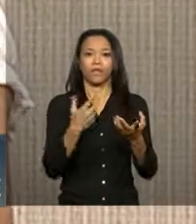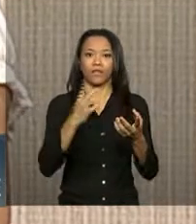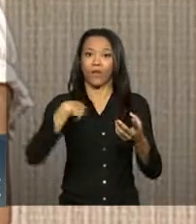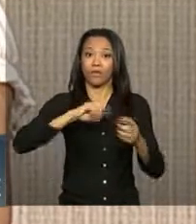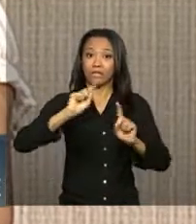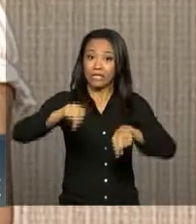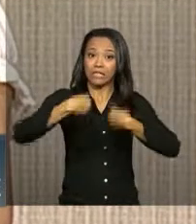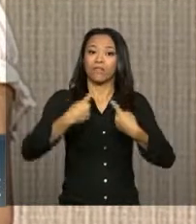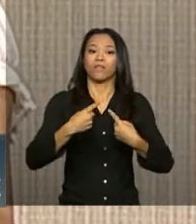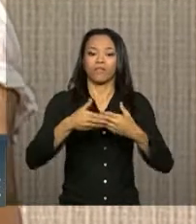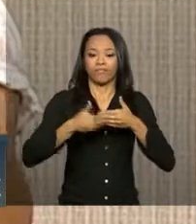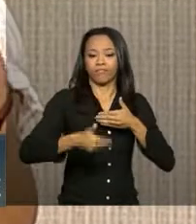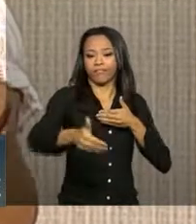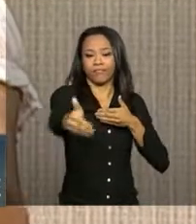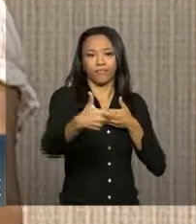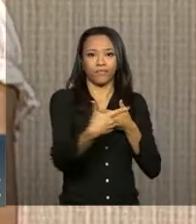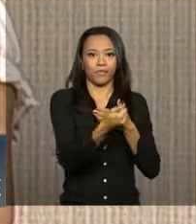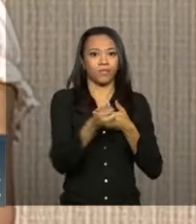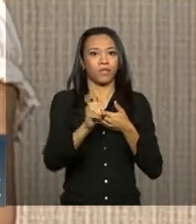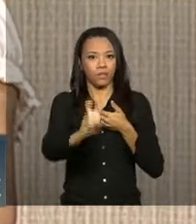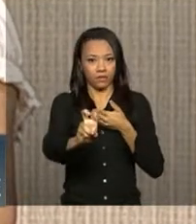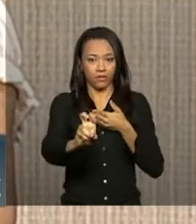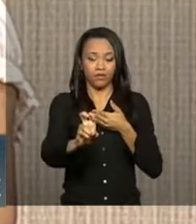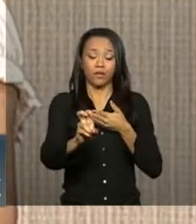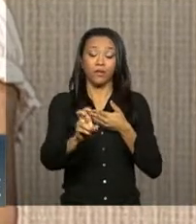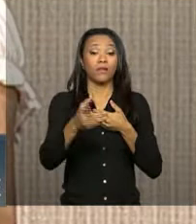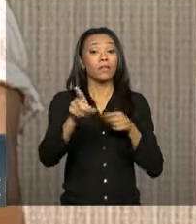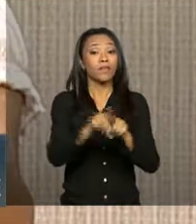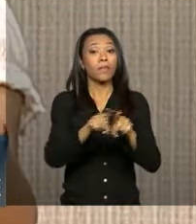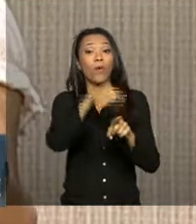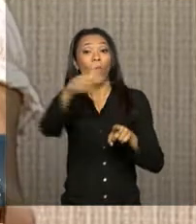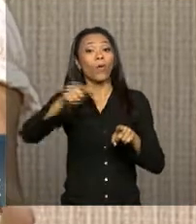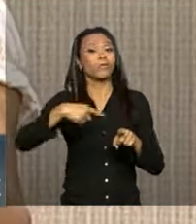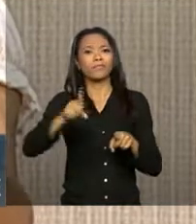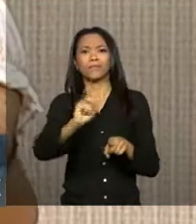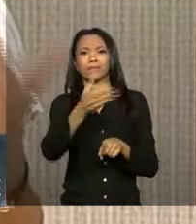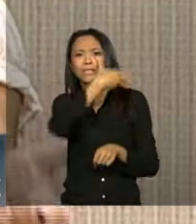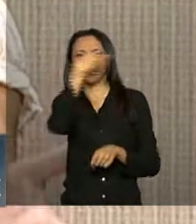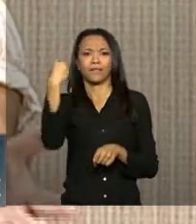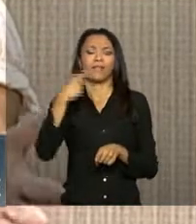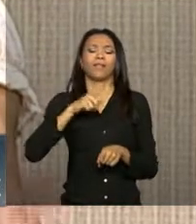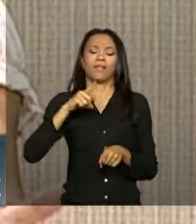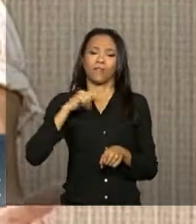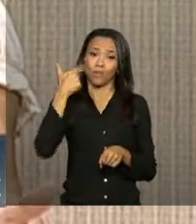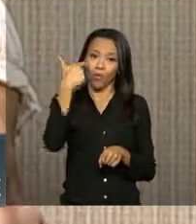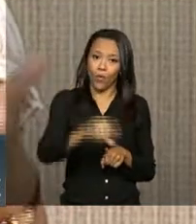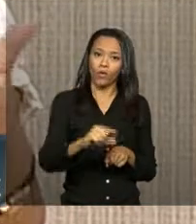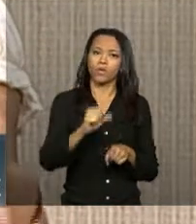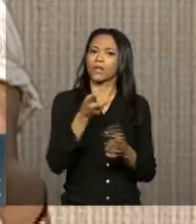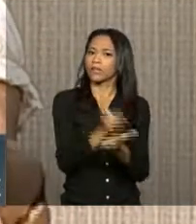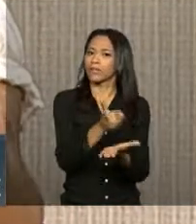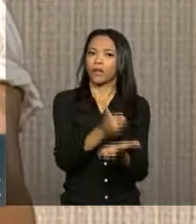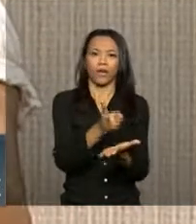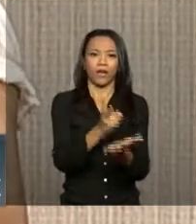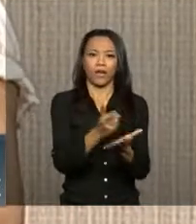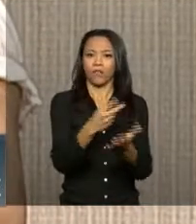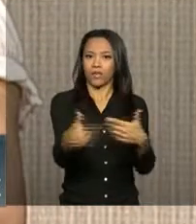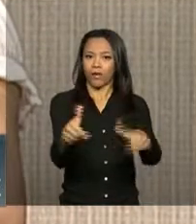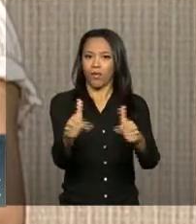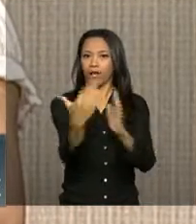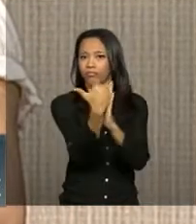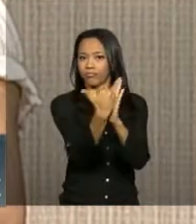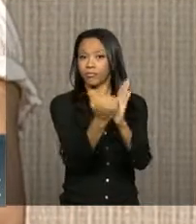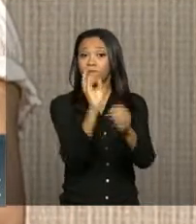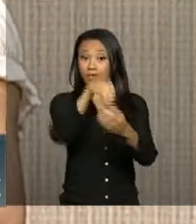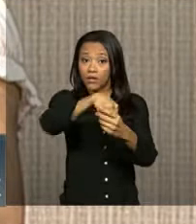que nós temos em 2015 é também não podemos esquecer nós temos uma pauta que falta contínua infelizmente dentro do